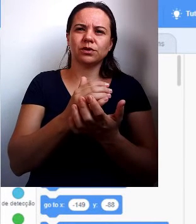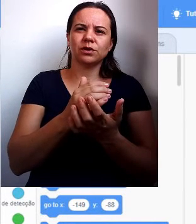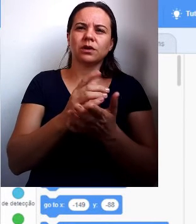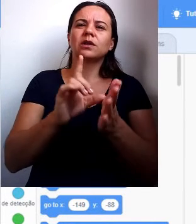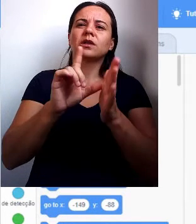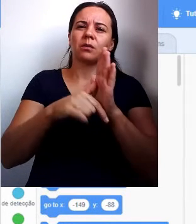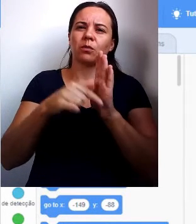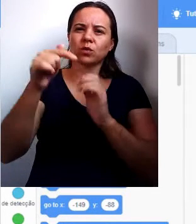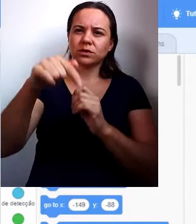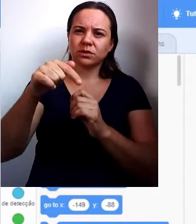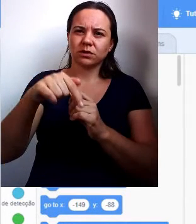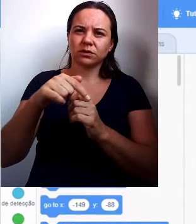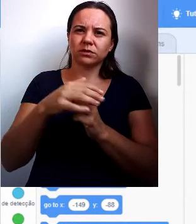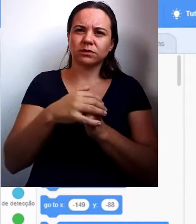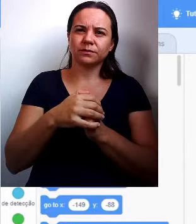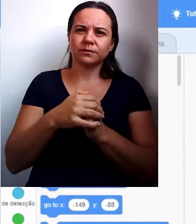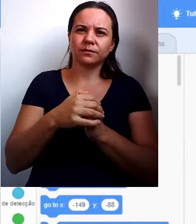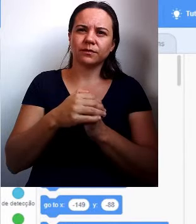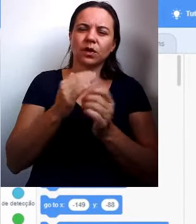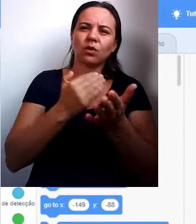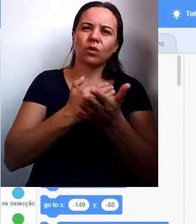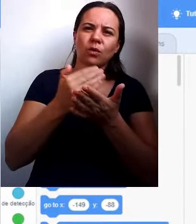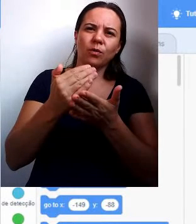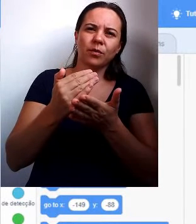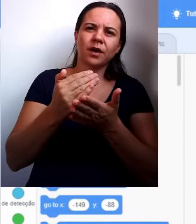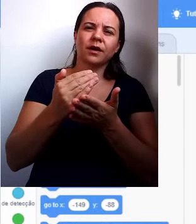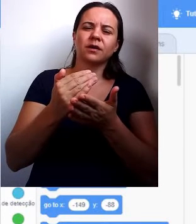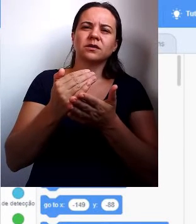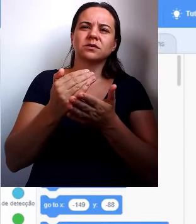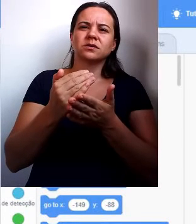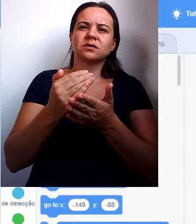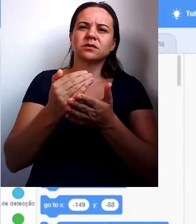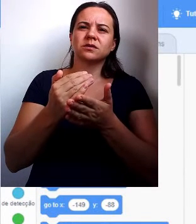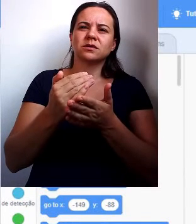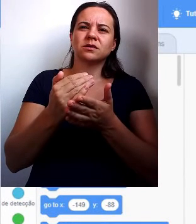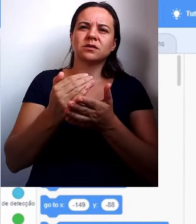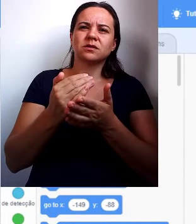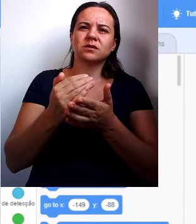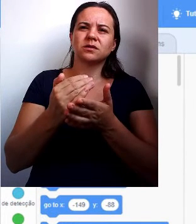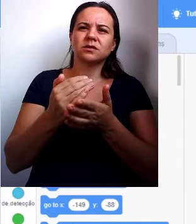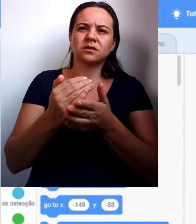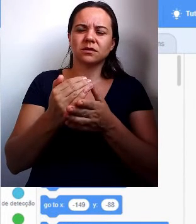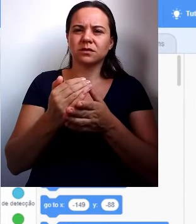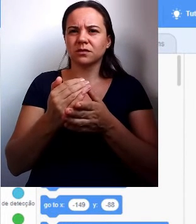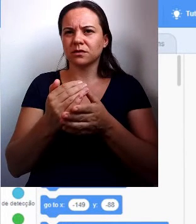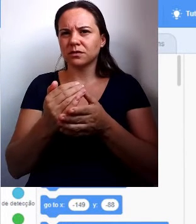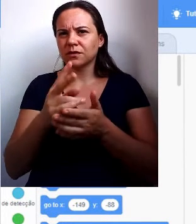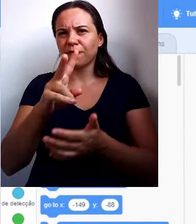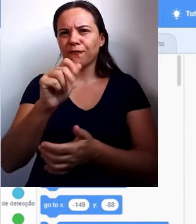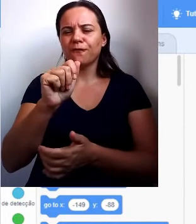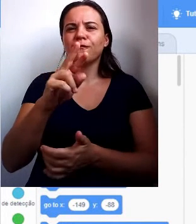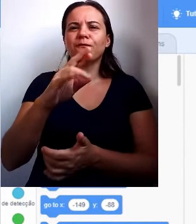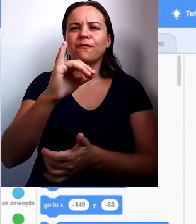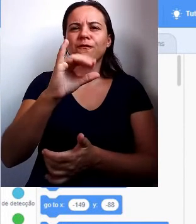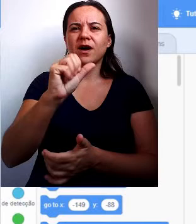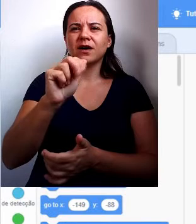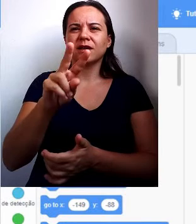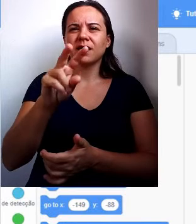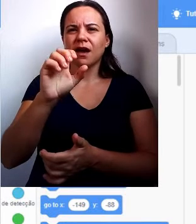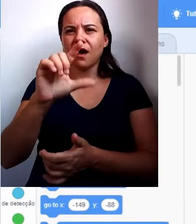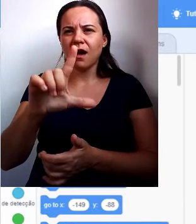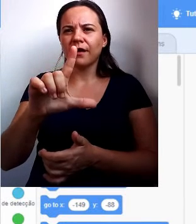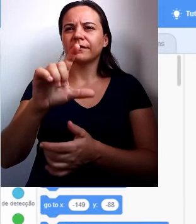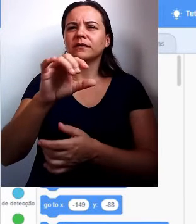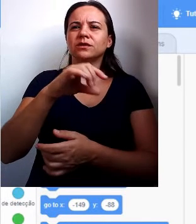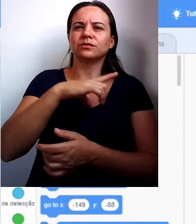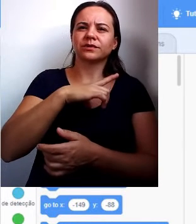E a partir daqui, então ele começa os comprimentos, zera todas as variáveis. Se tinha ficado algum resquício em alguma variável, ele limpa,